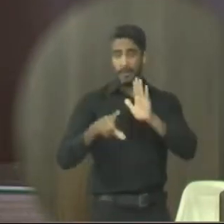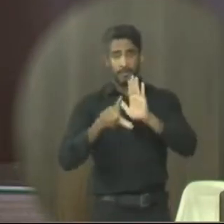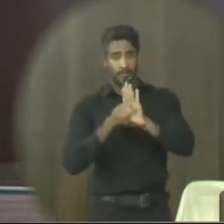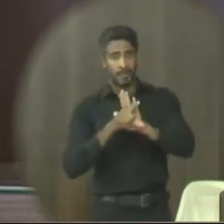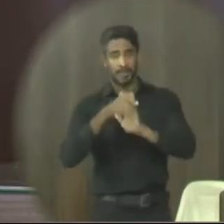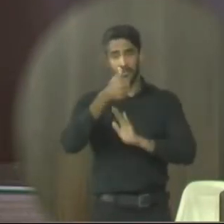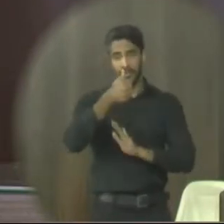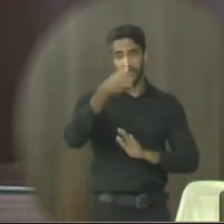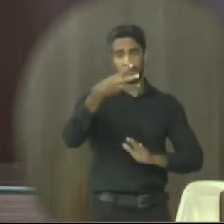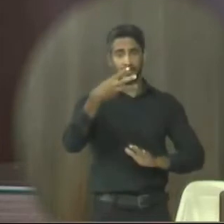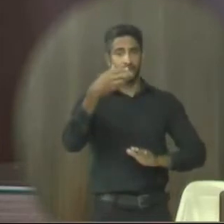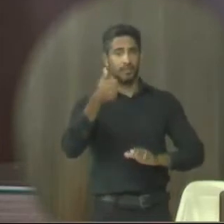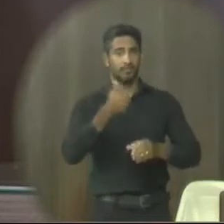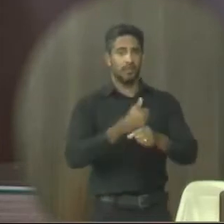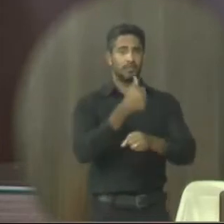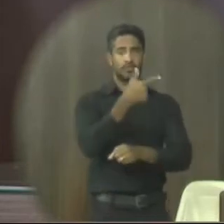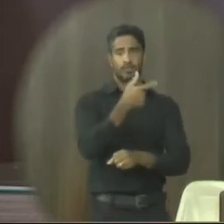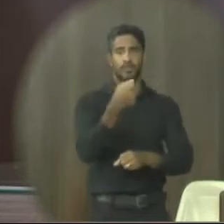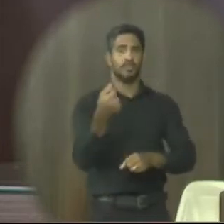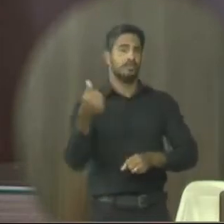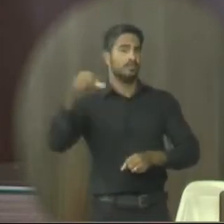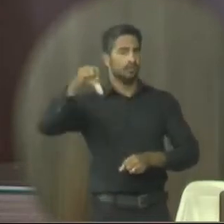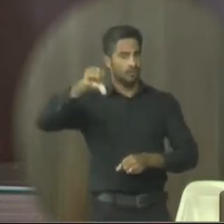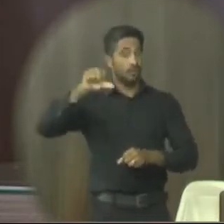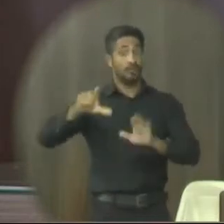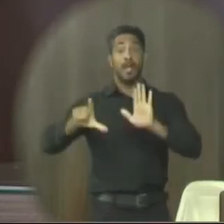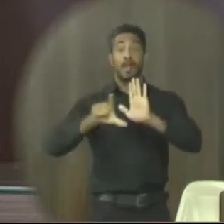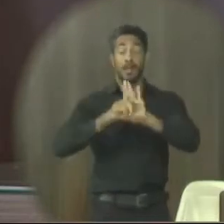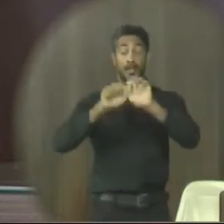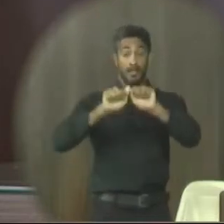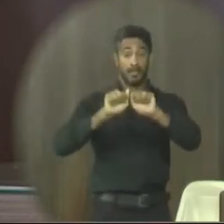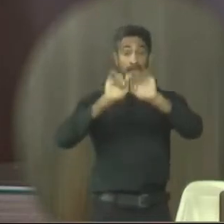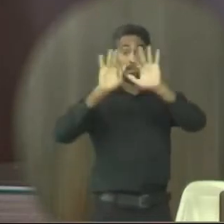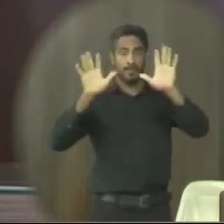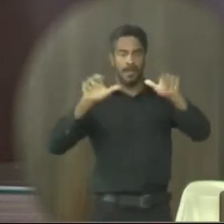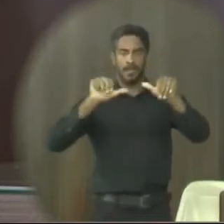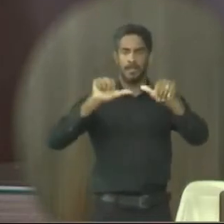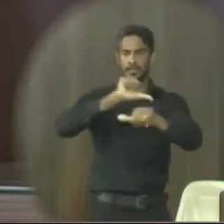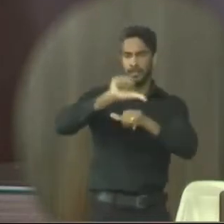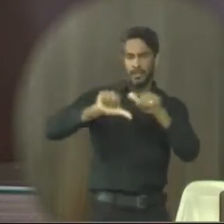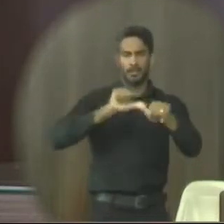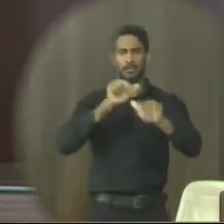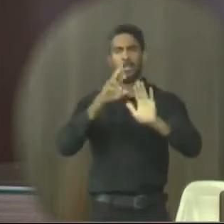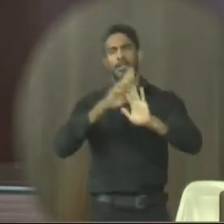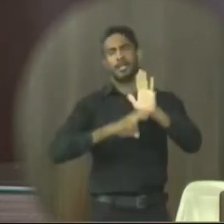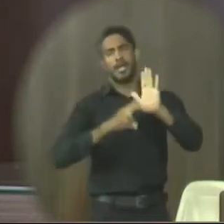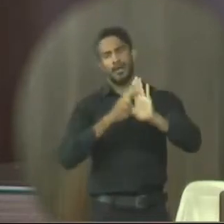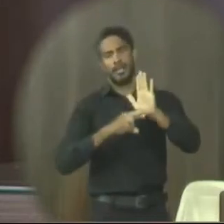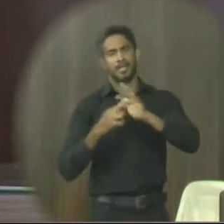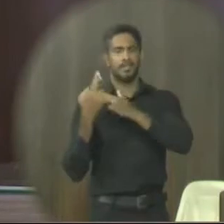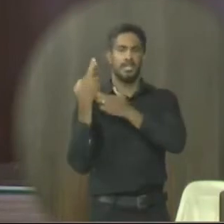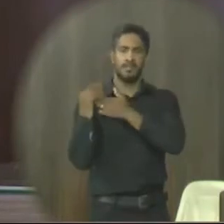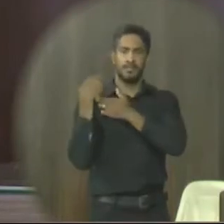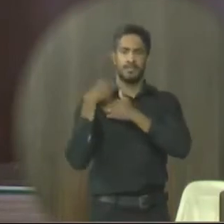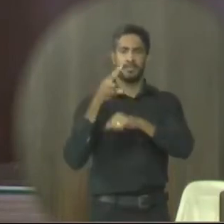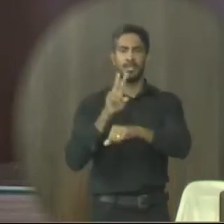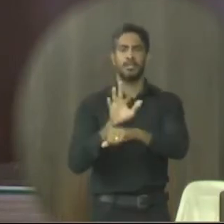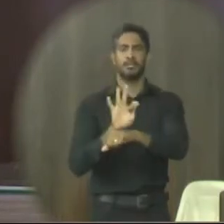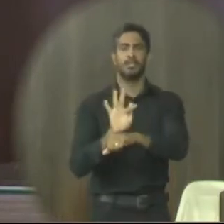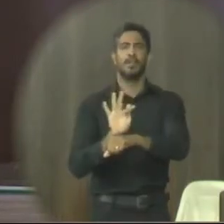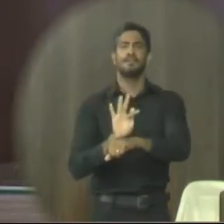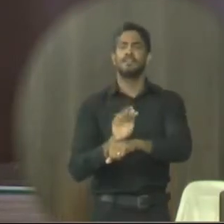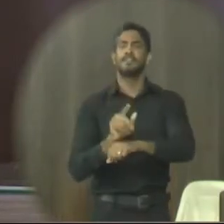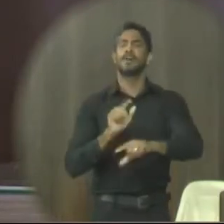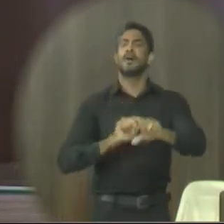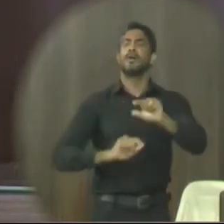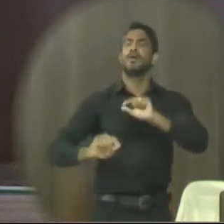131 de 2009, lei da transparência que altera a redação da lei de responsabilidade fiscal, no que